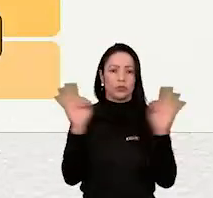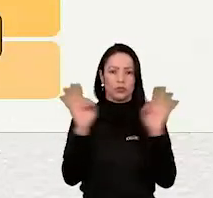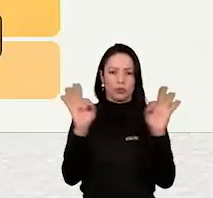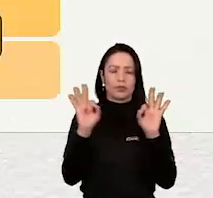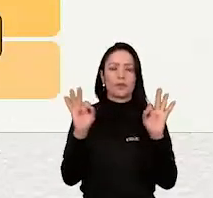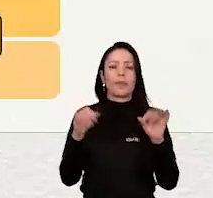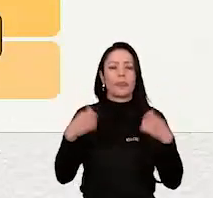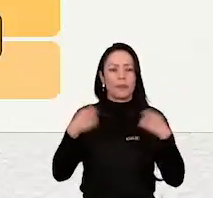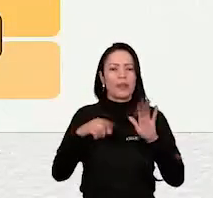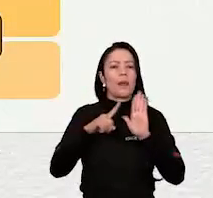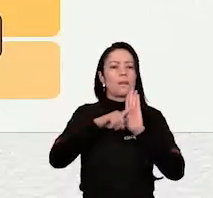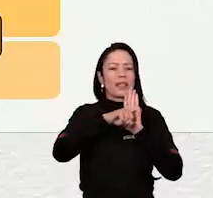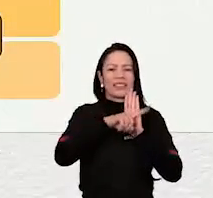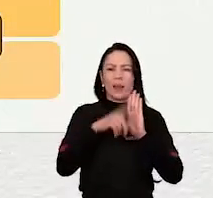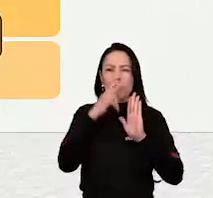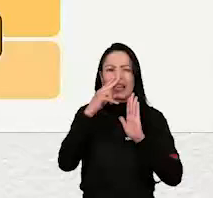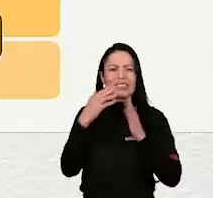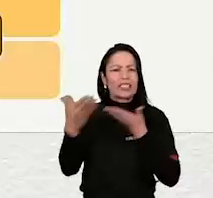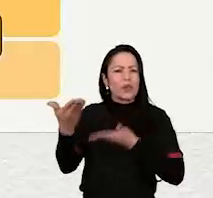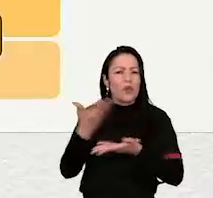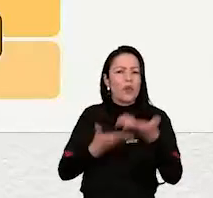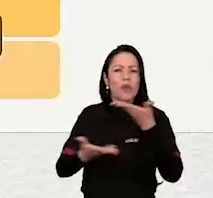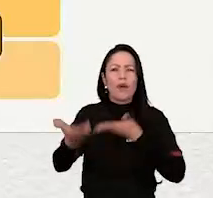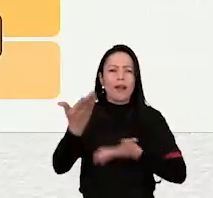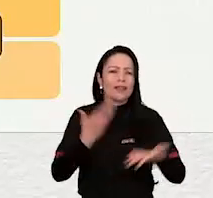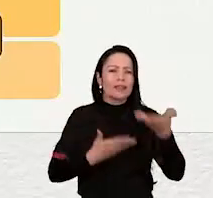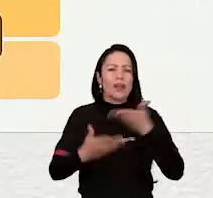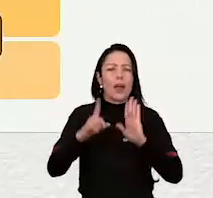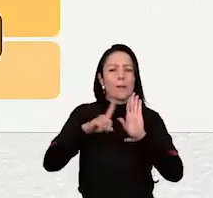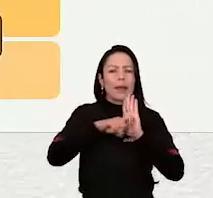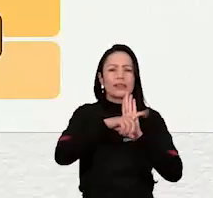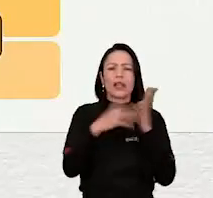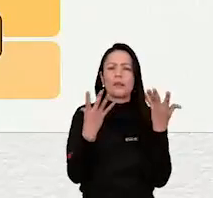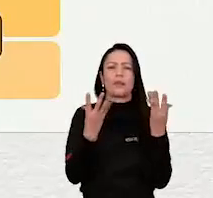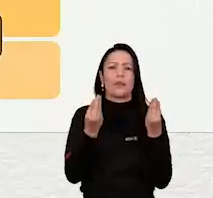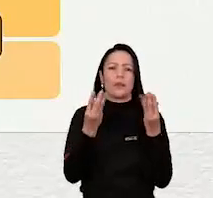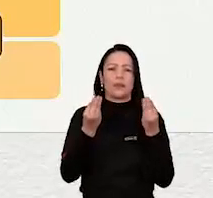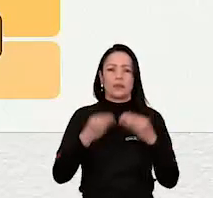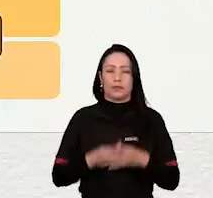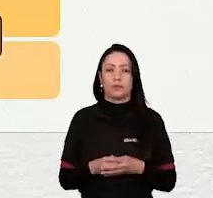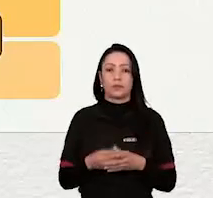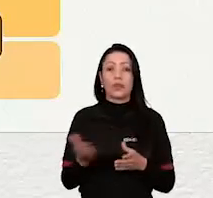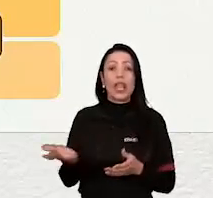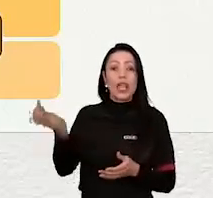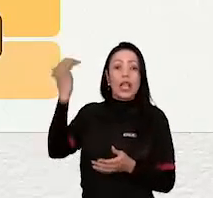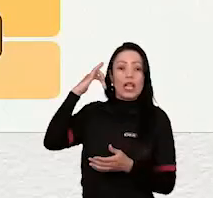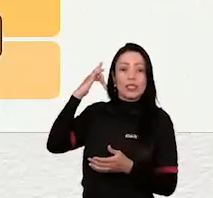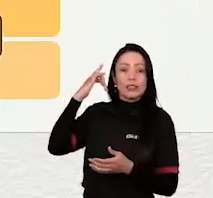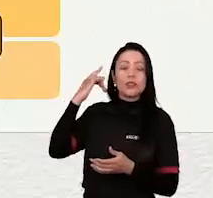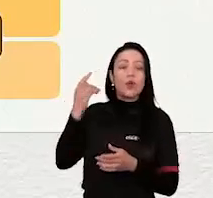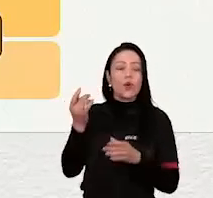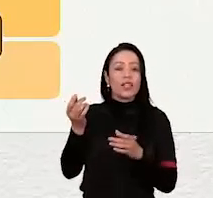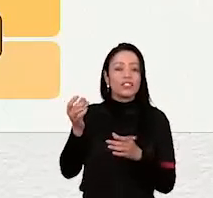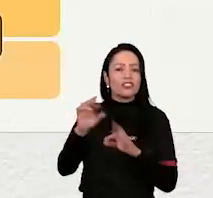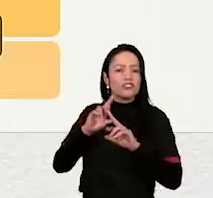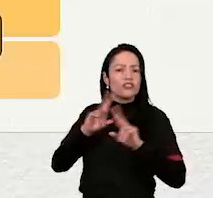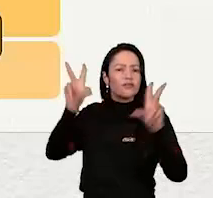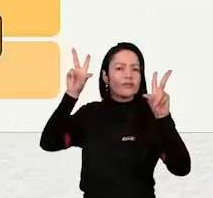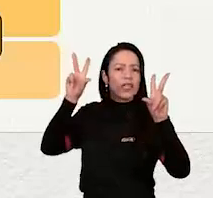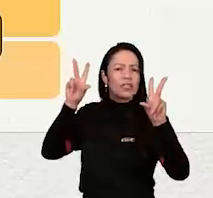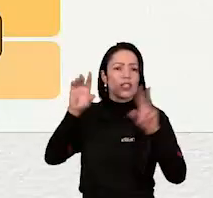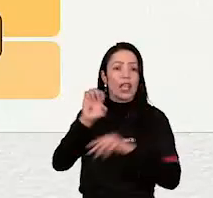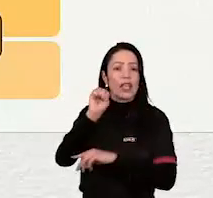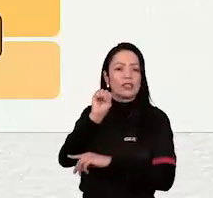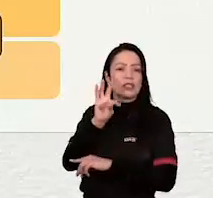doando bactérias para o exterior, né? Que fornece bactéria. Corpo estranho, e de novo aqui a miíase,